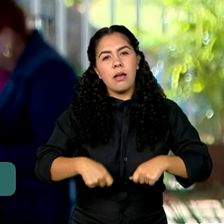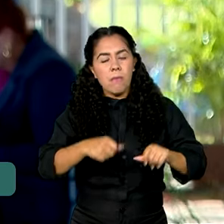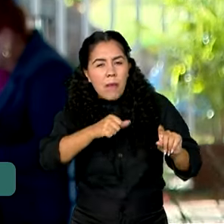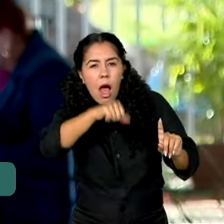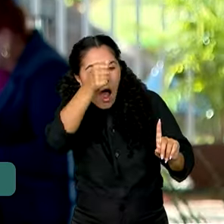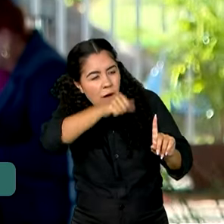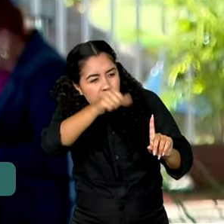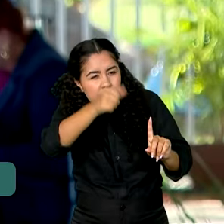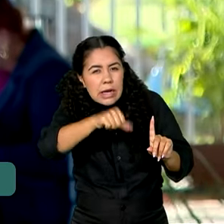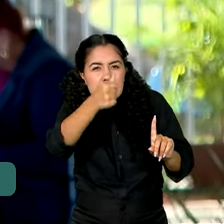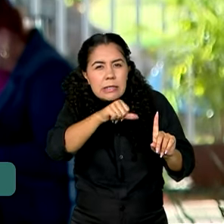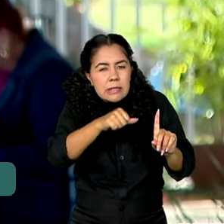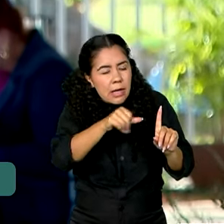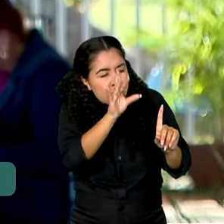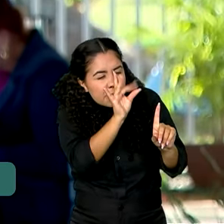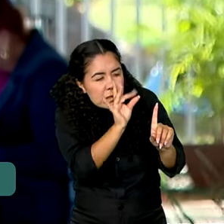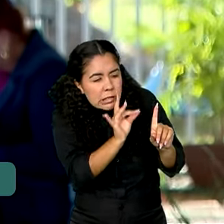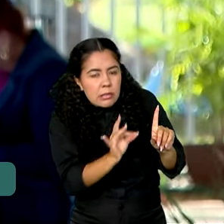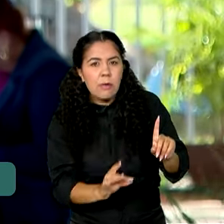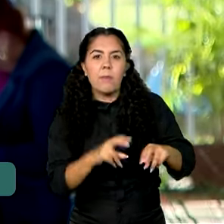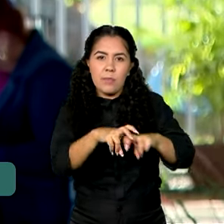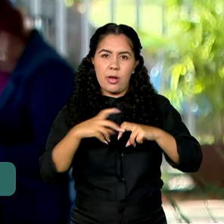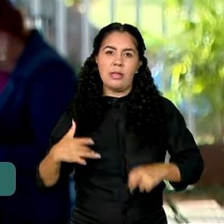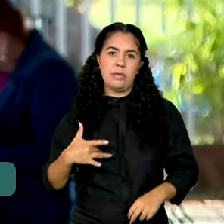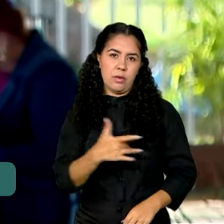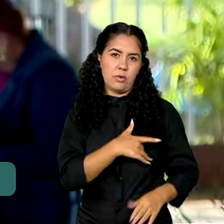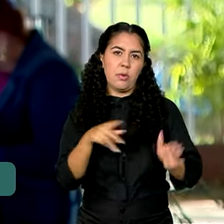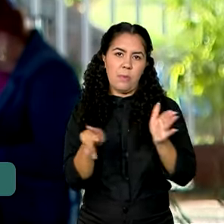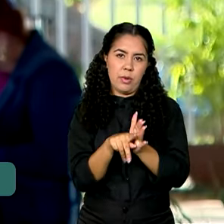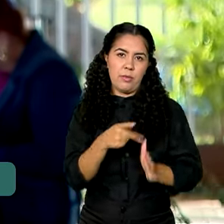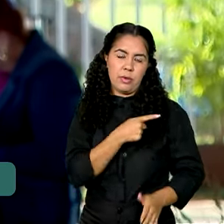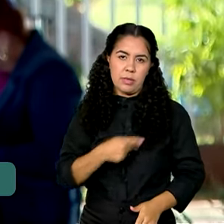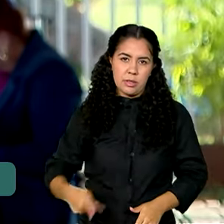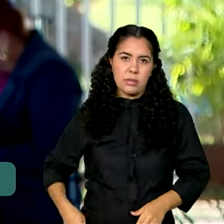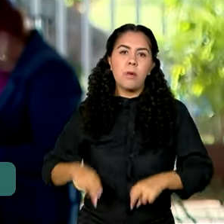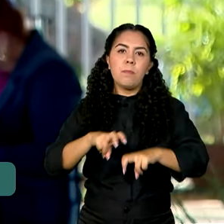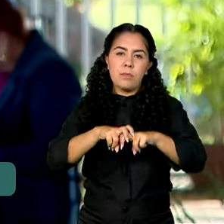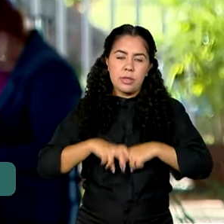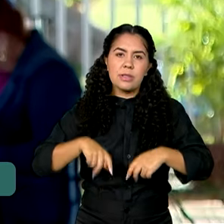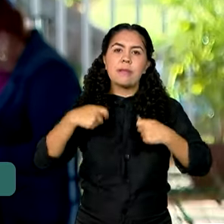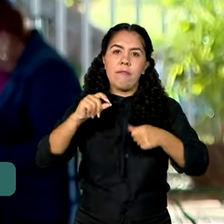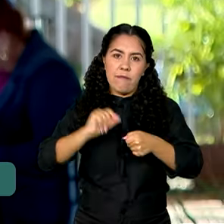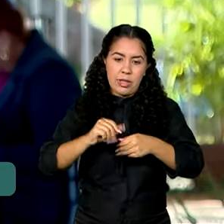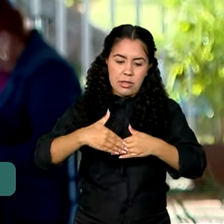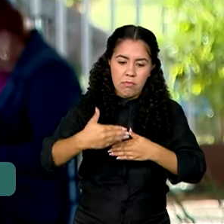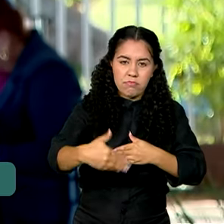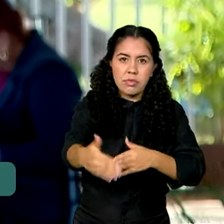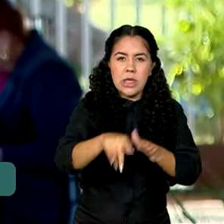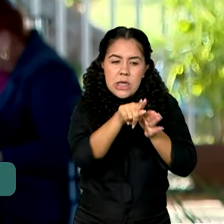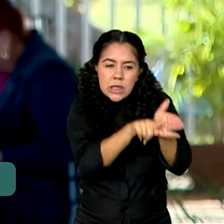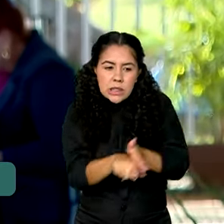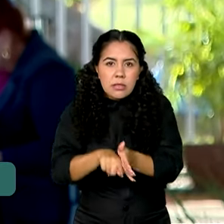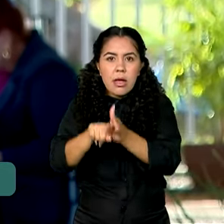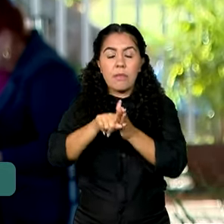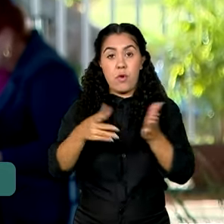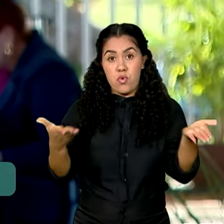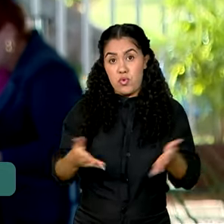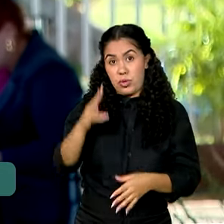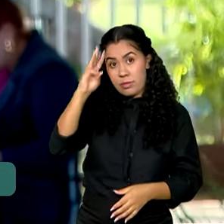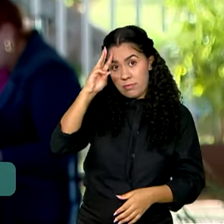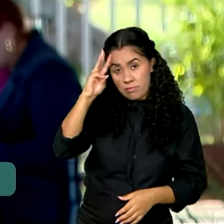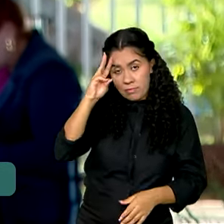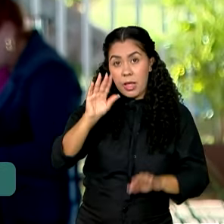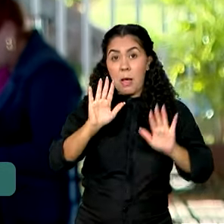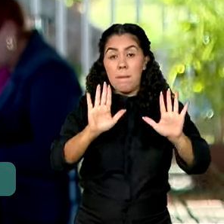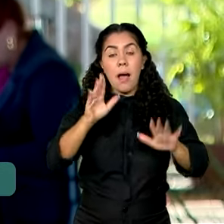avaliação mais criteriosa com a saúde do presidente Lula. Por isso, ele deve passar por mais exames ainda nesta terça-feira. E olha,